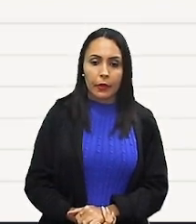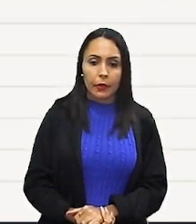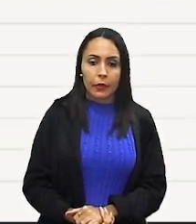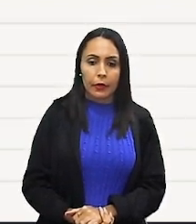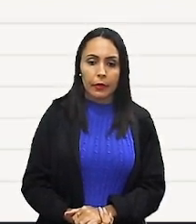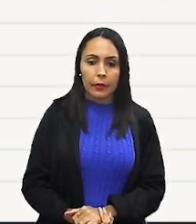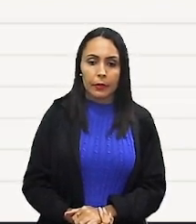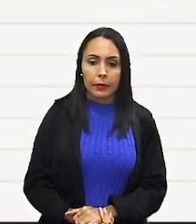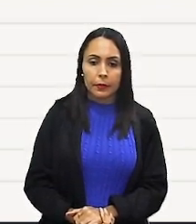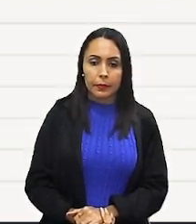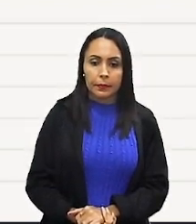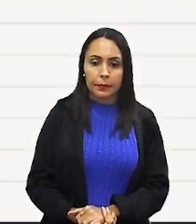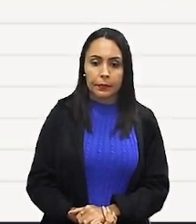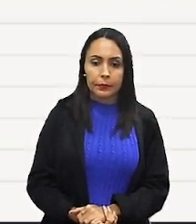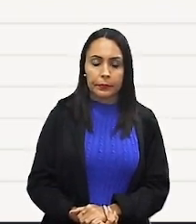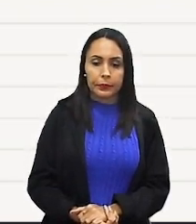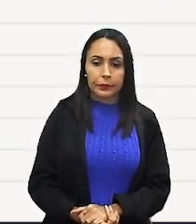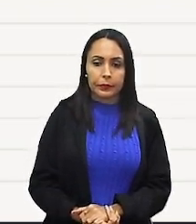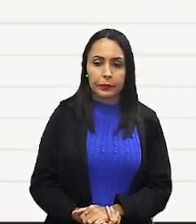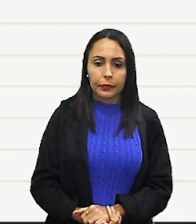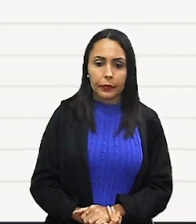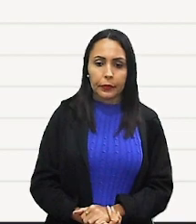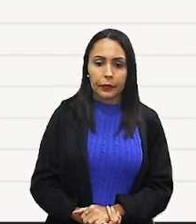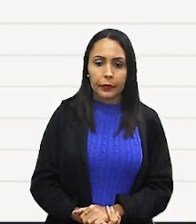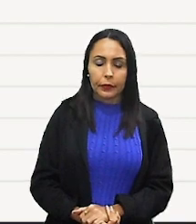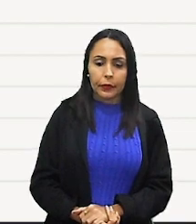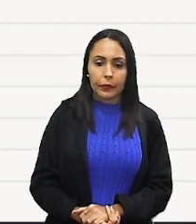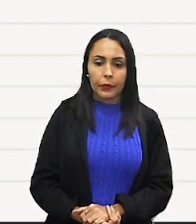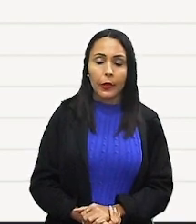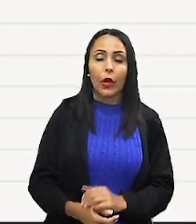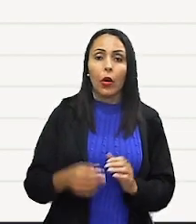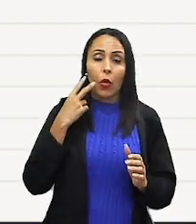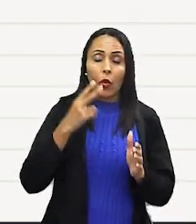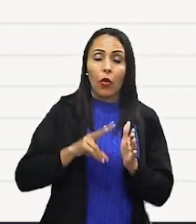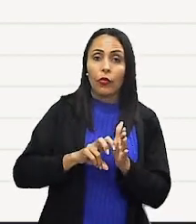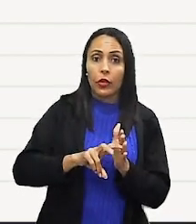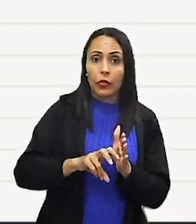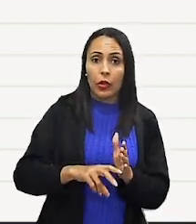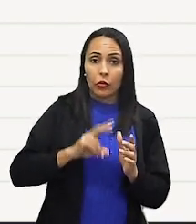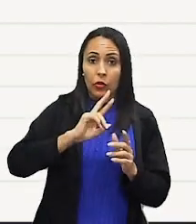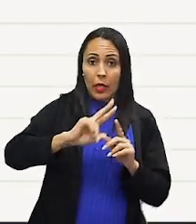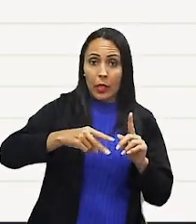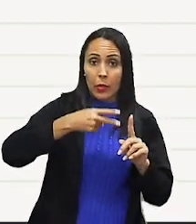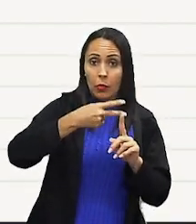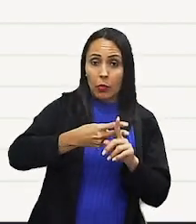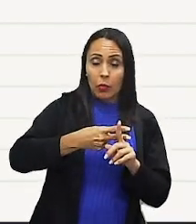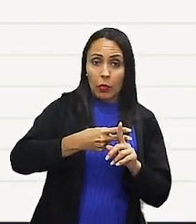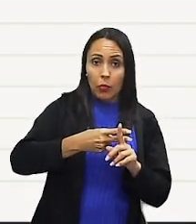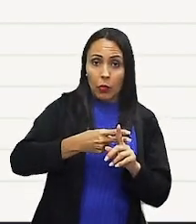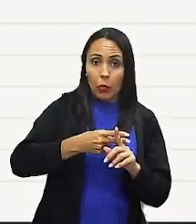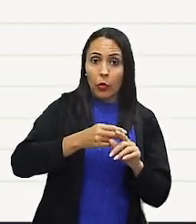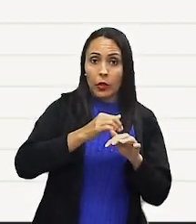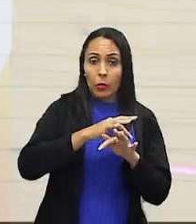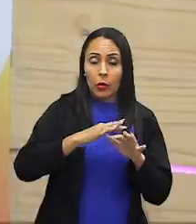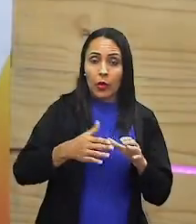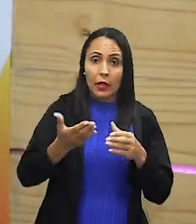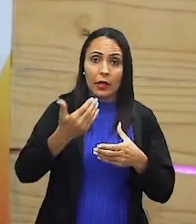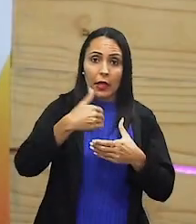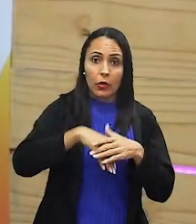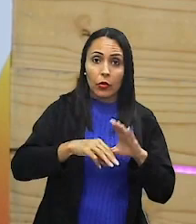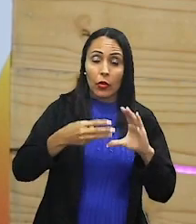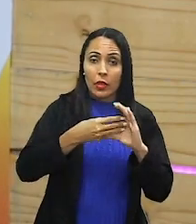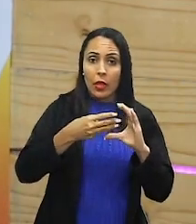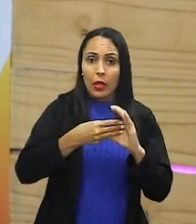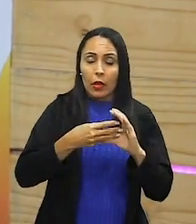multiplicação. Porque assim, o vírus ele só consegue se multiplicar se ele estiver dentro de uma célula. Sabe